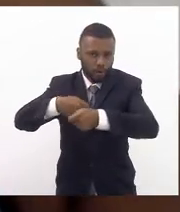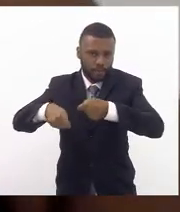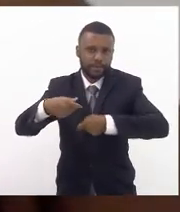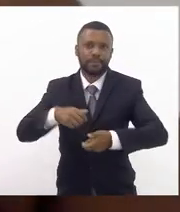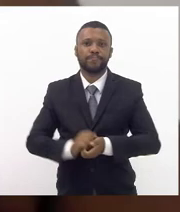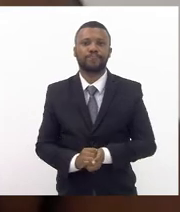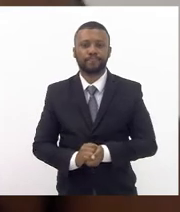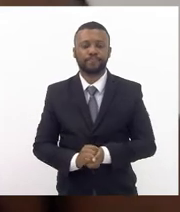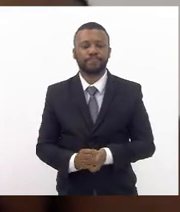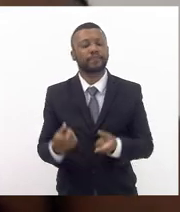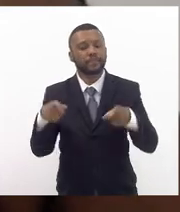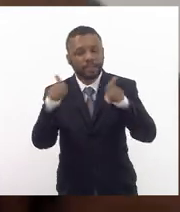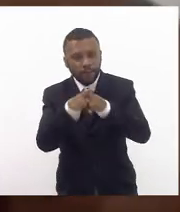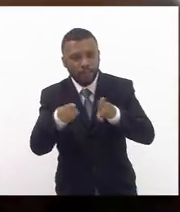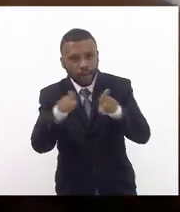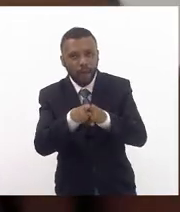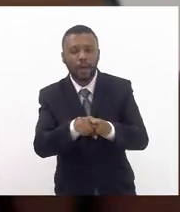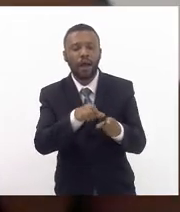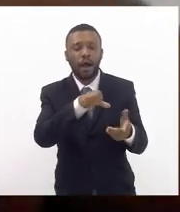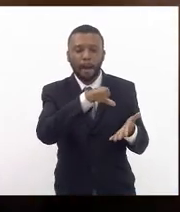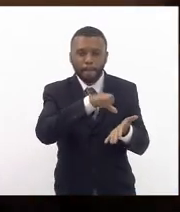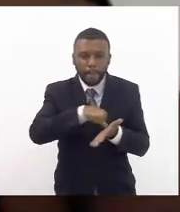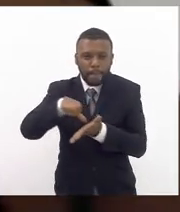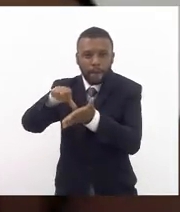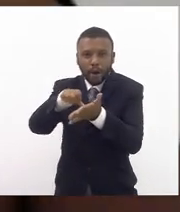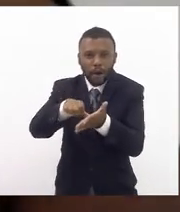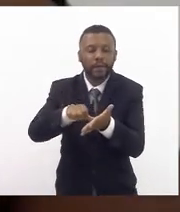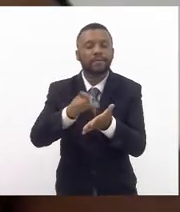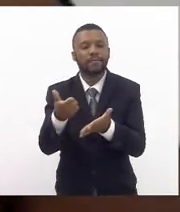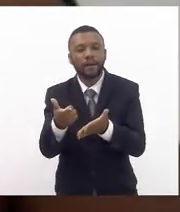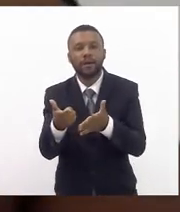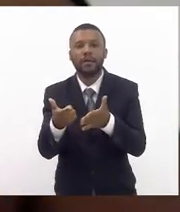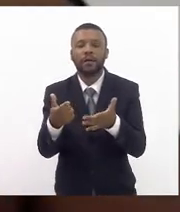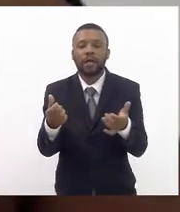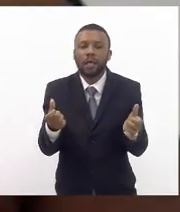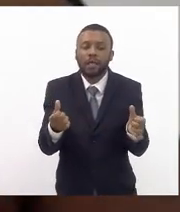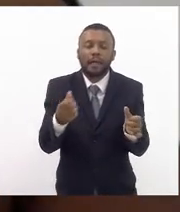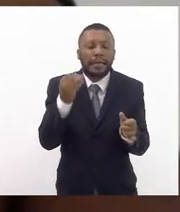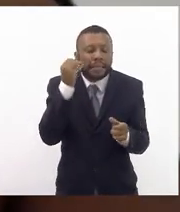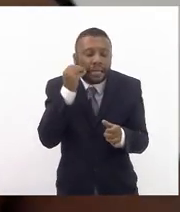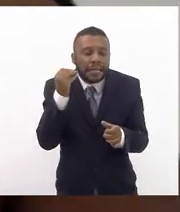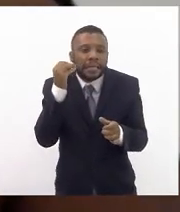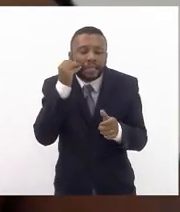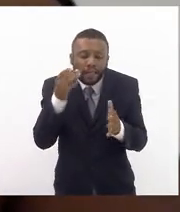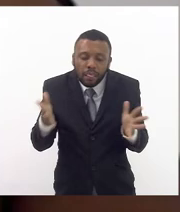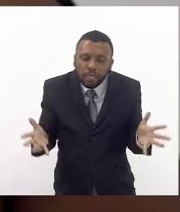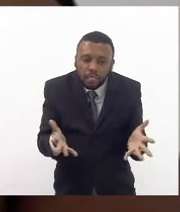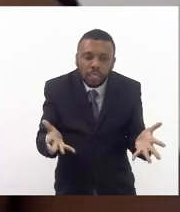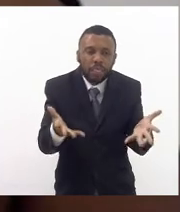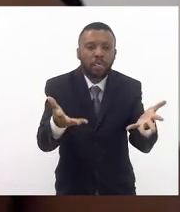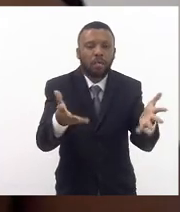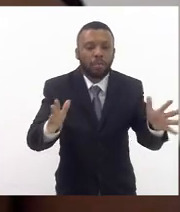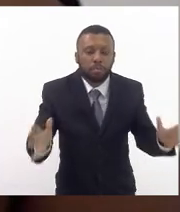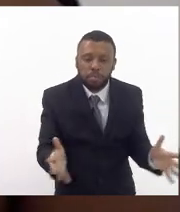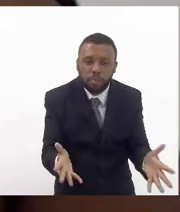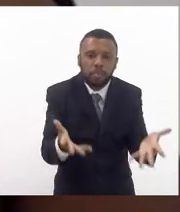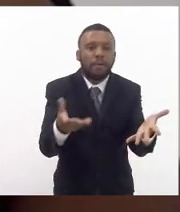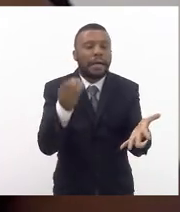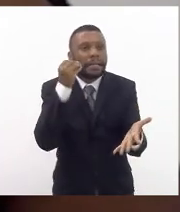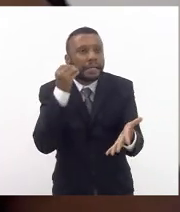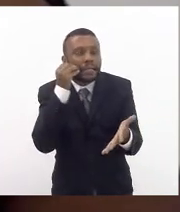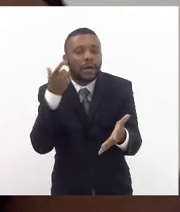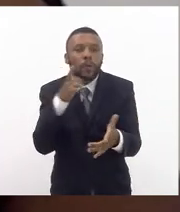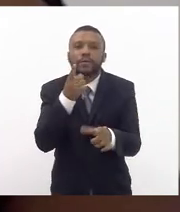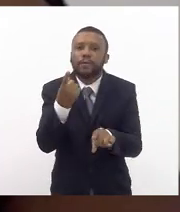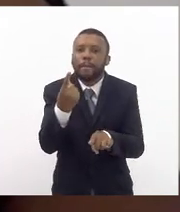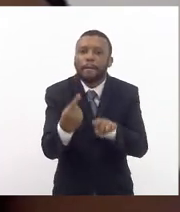Também aos setores que vêm patinando para tentar retomar a economia aqui no Estado do Rio de